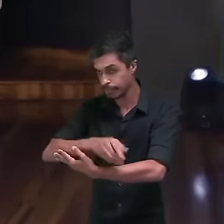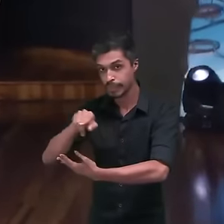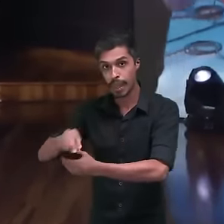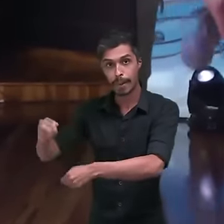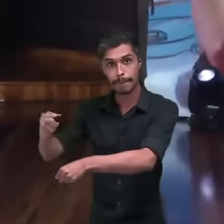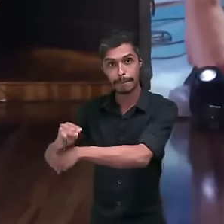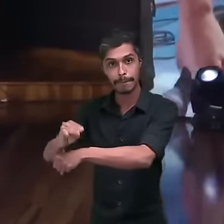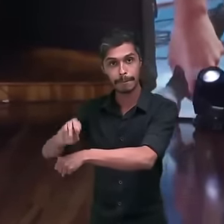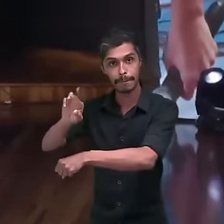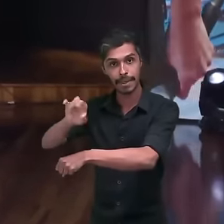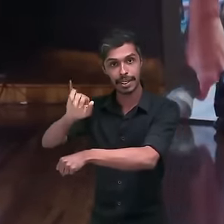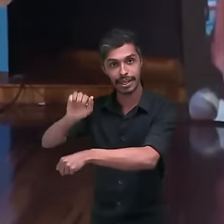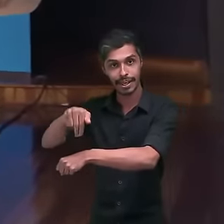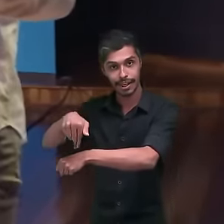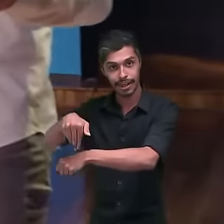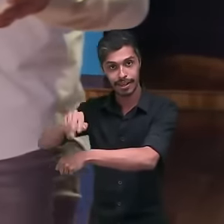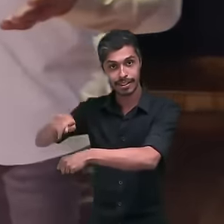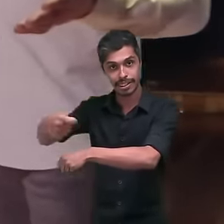aparece Miriam